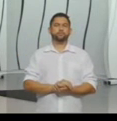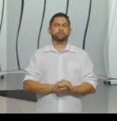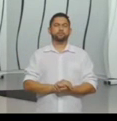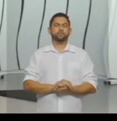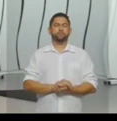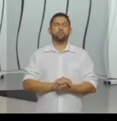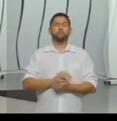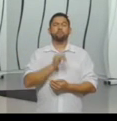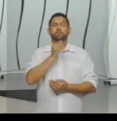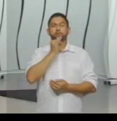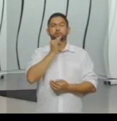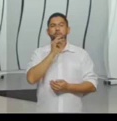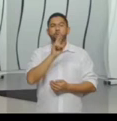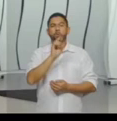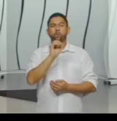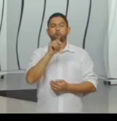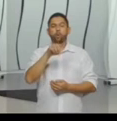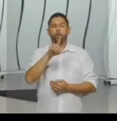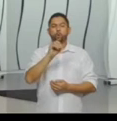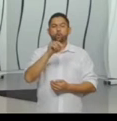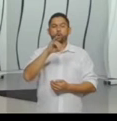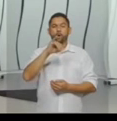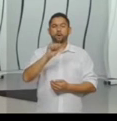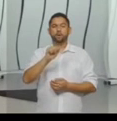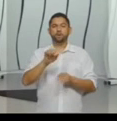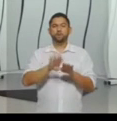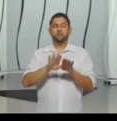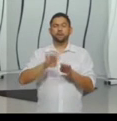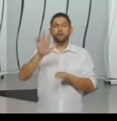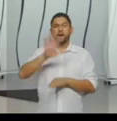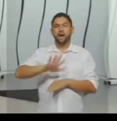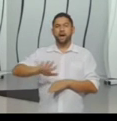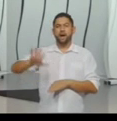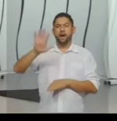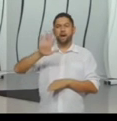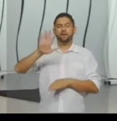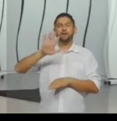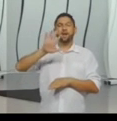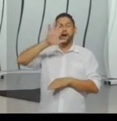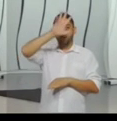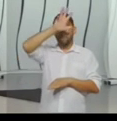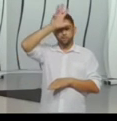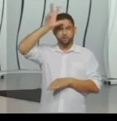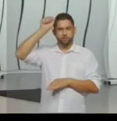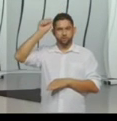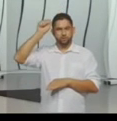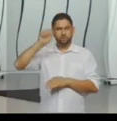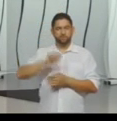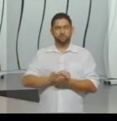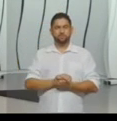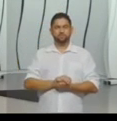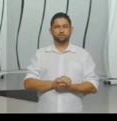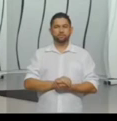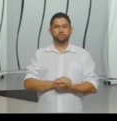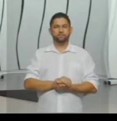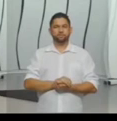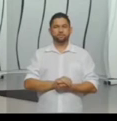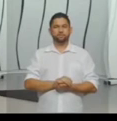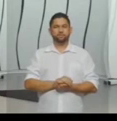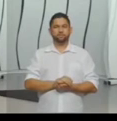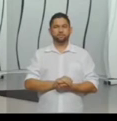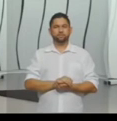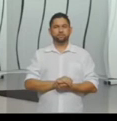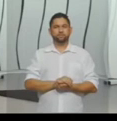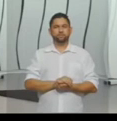caso lá de Rondônia e mesmo na região amazônica. E nós temos aqui, ó, essa